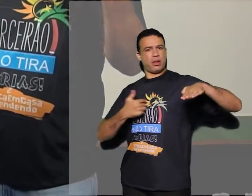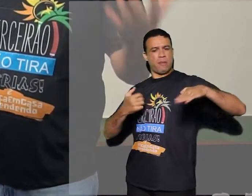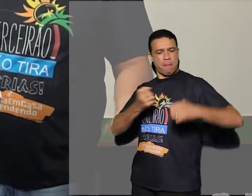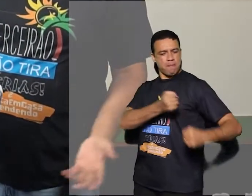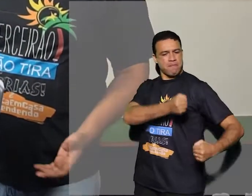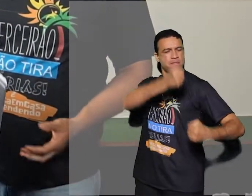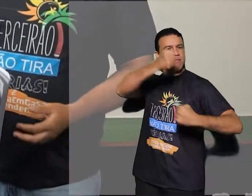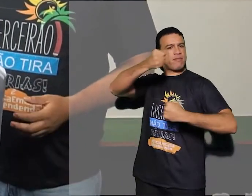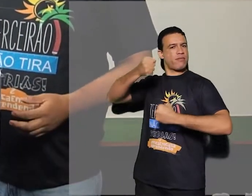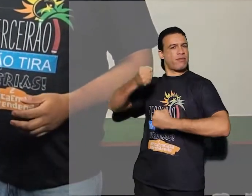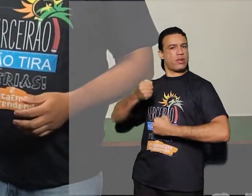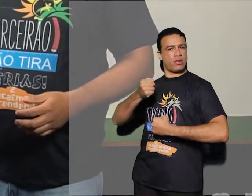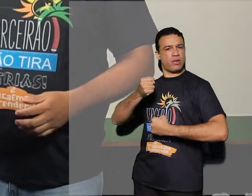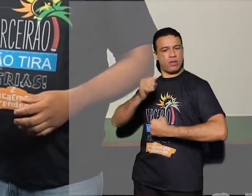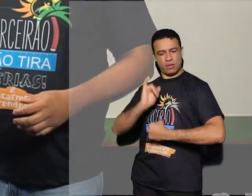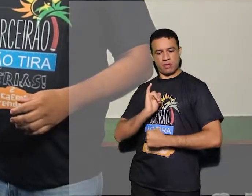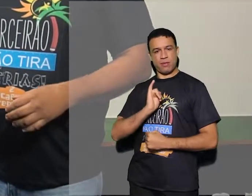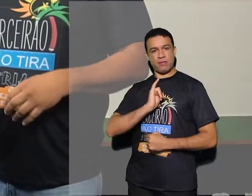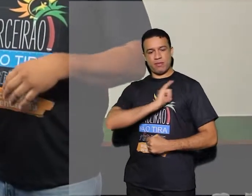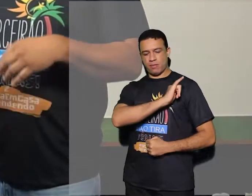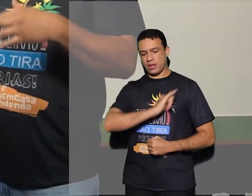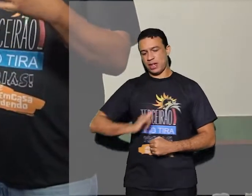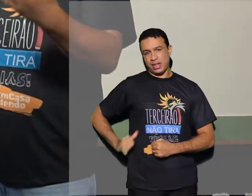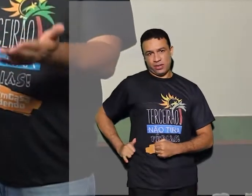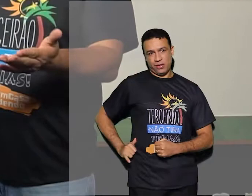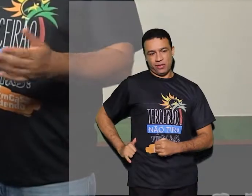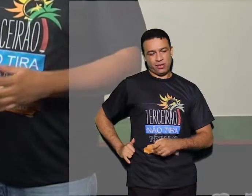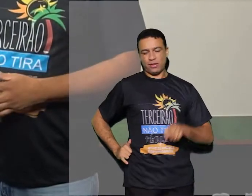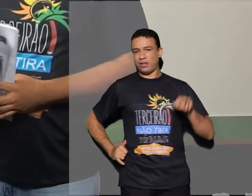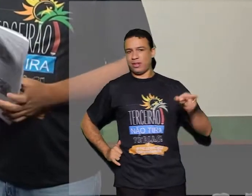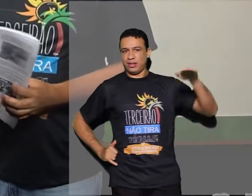do imperador, né, o próprio Jacques-Louis